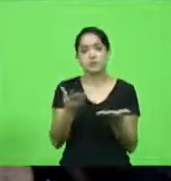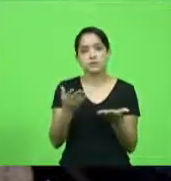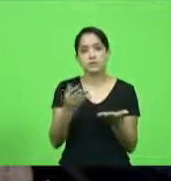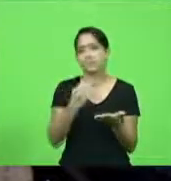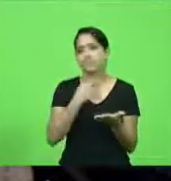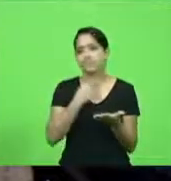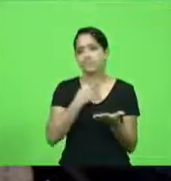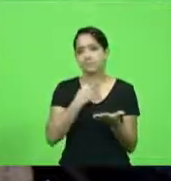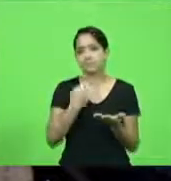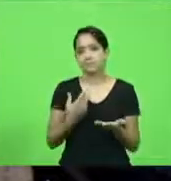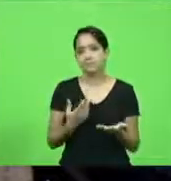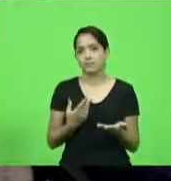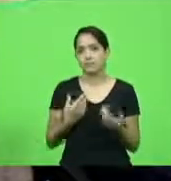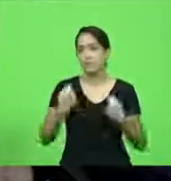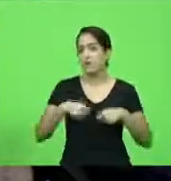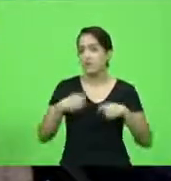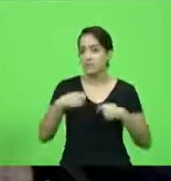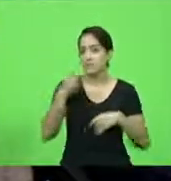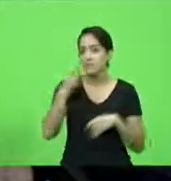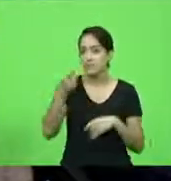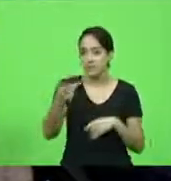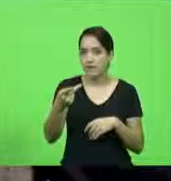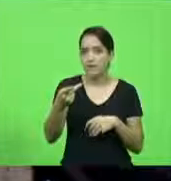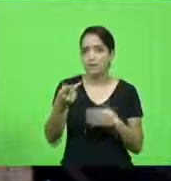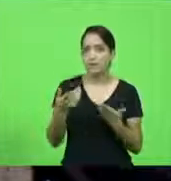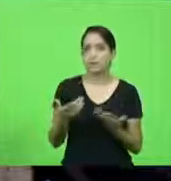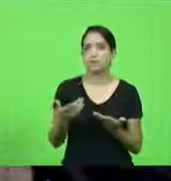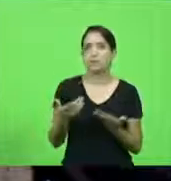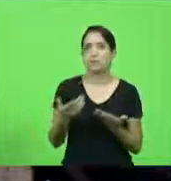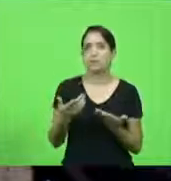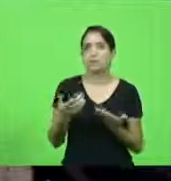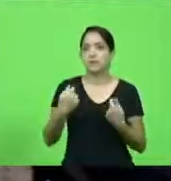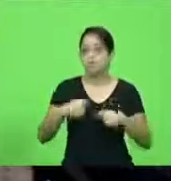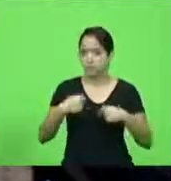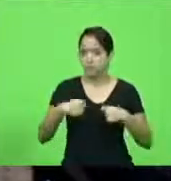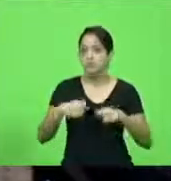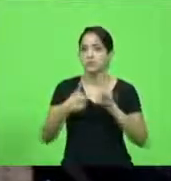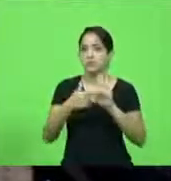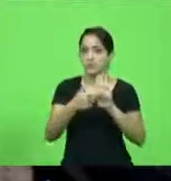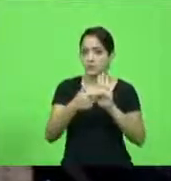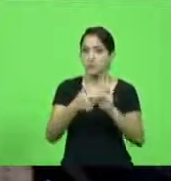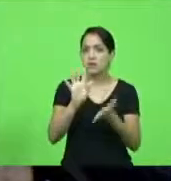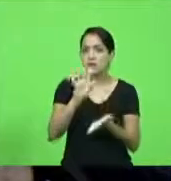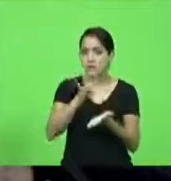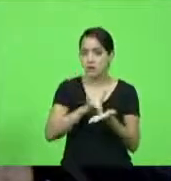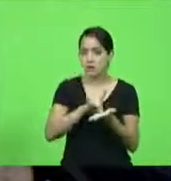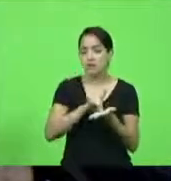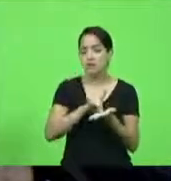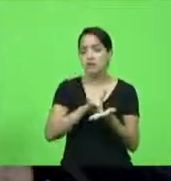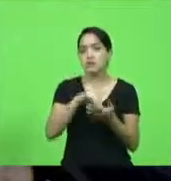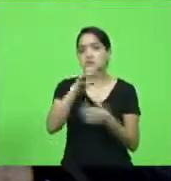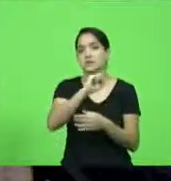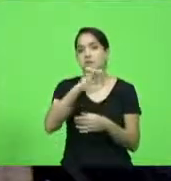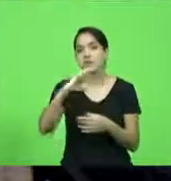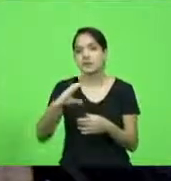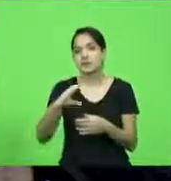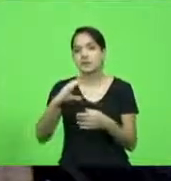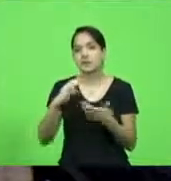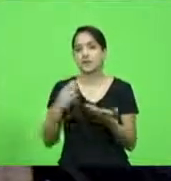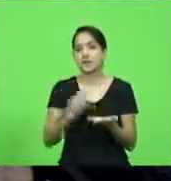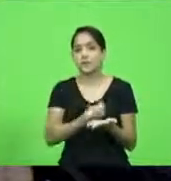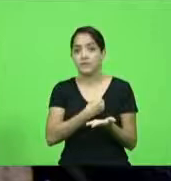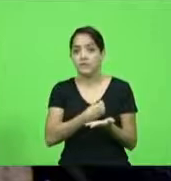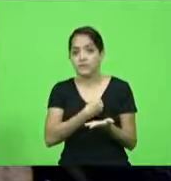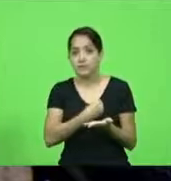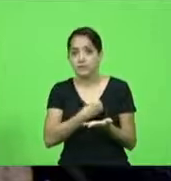coisas com o devido tom, o que elas merecem, temos que começar a falar a verdade. Santa Catarina não pode mais viver